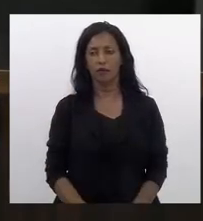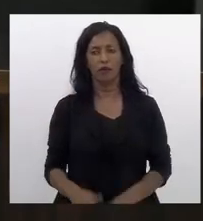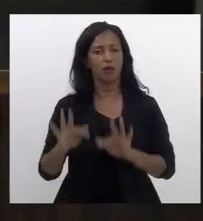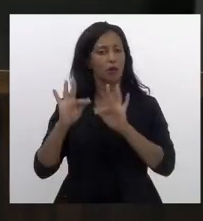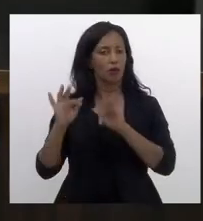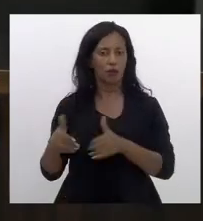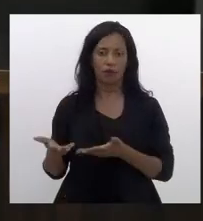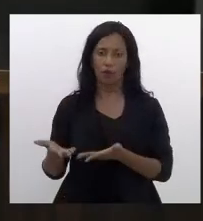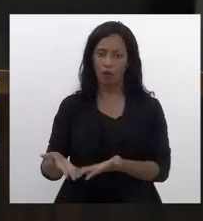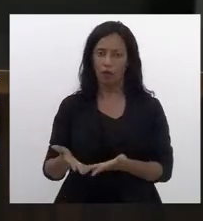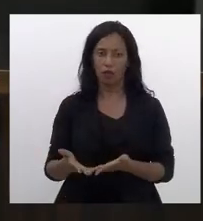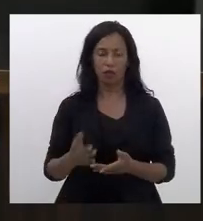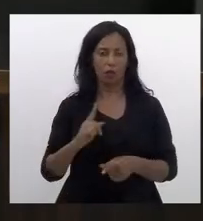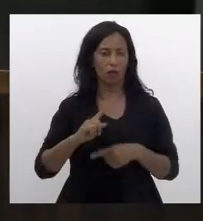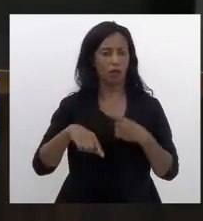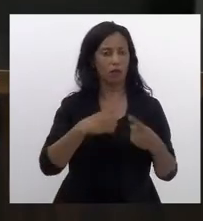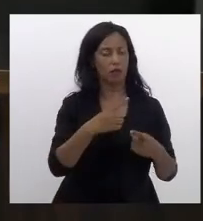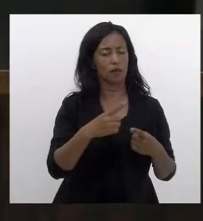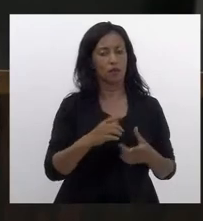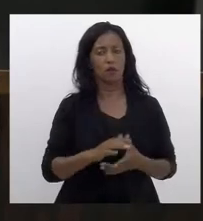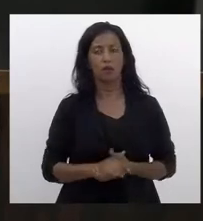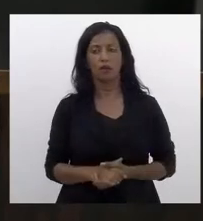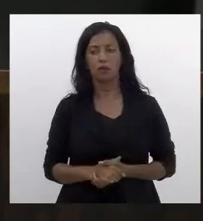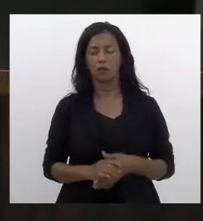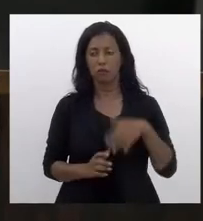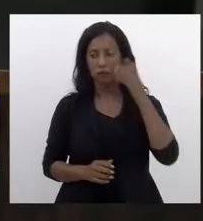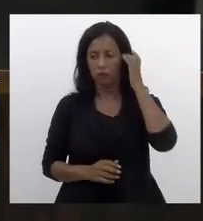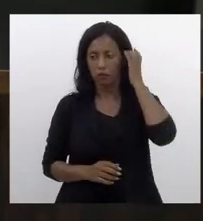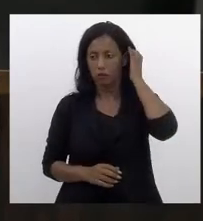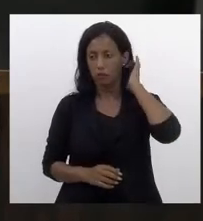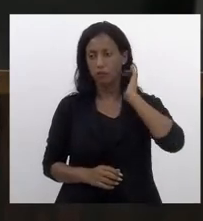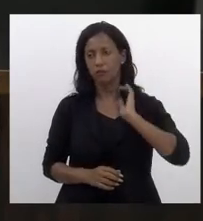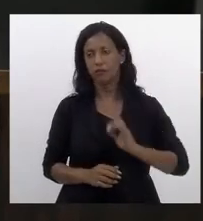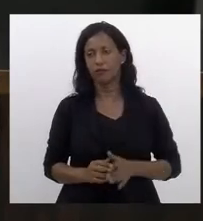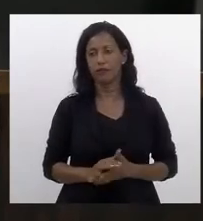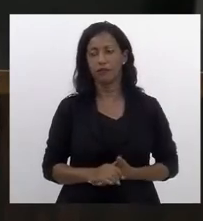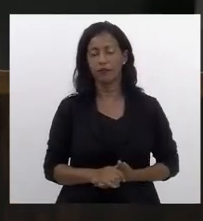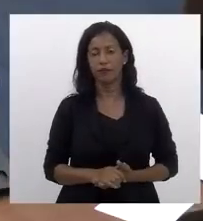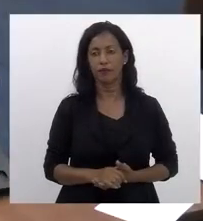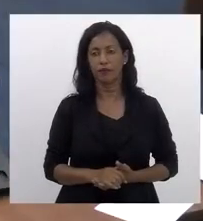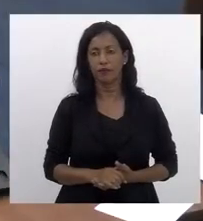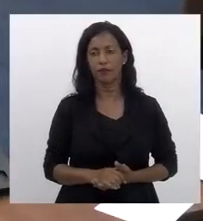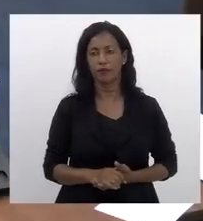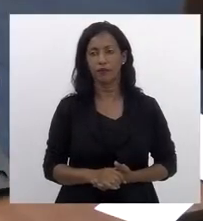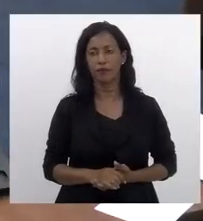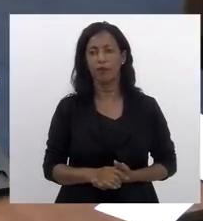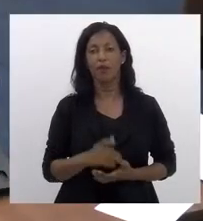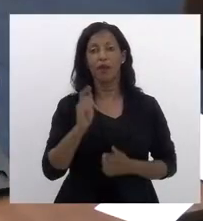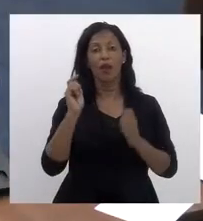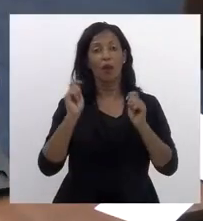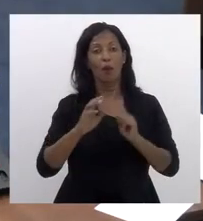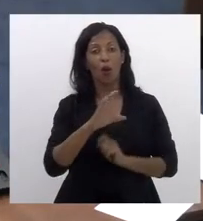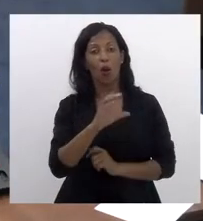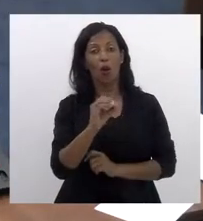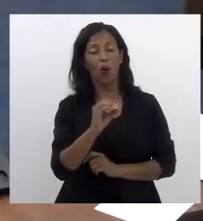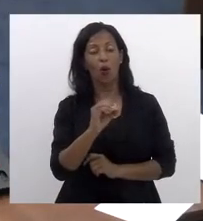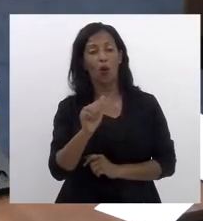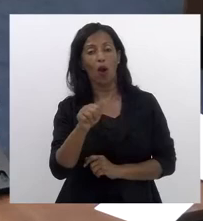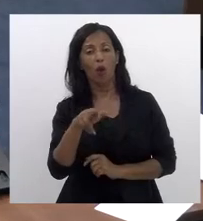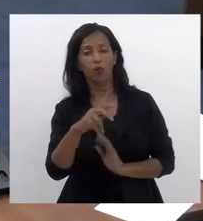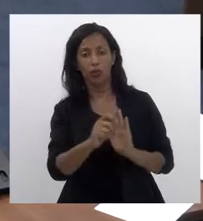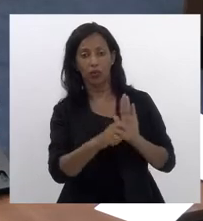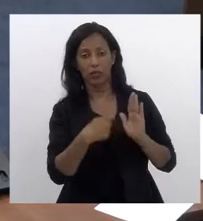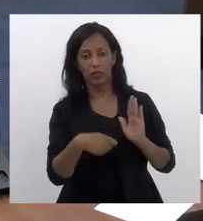vou passar para outras... Então, presidente, posso fazer? Só conceder com a autoria para os deputados Eliomar Coelho, Valdeque Carneiro. Com a autoria para os